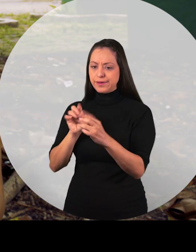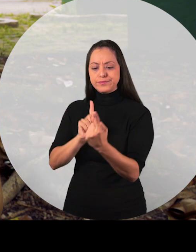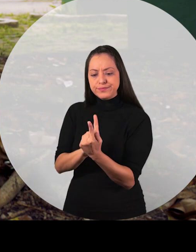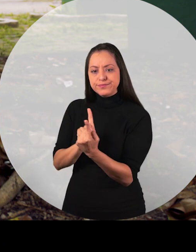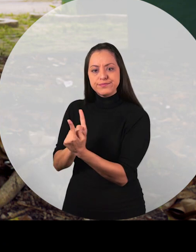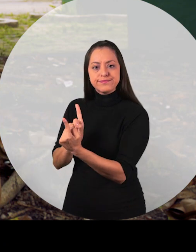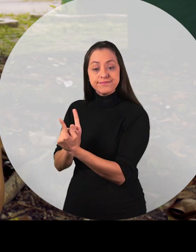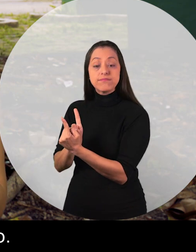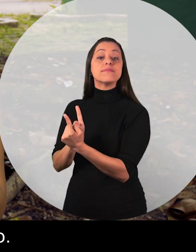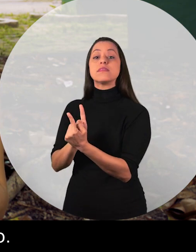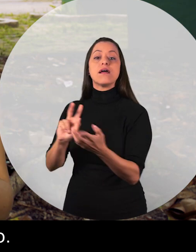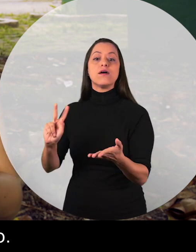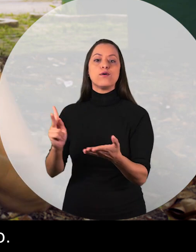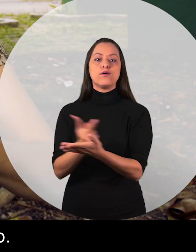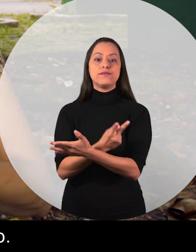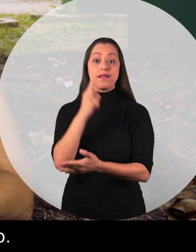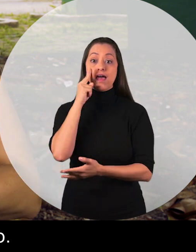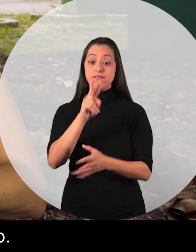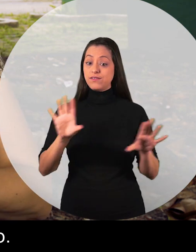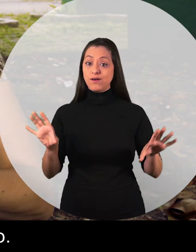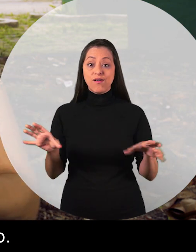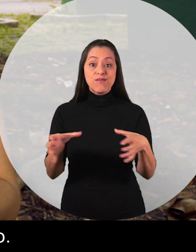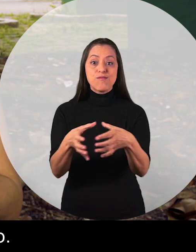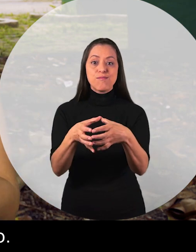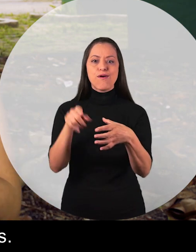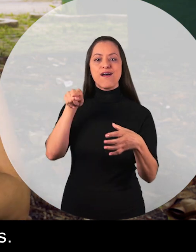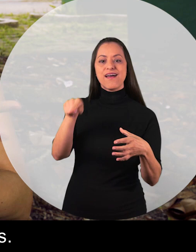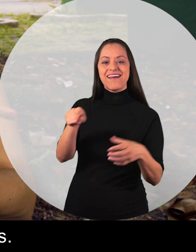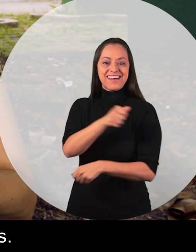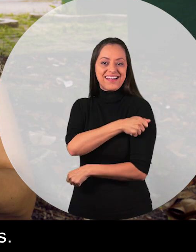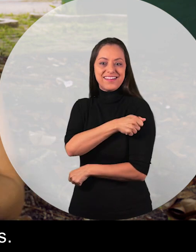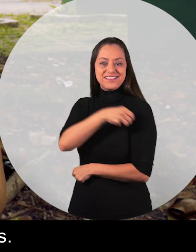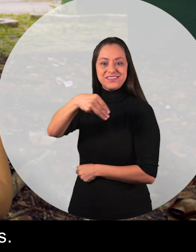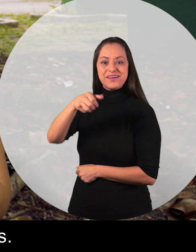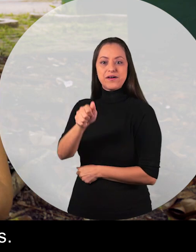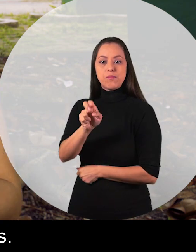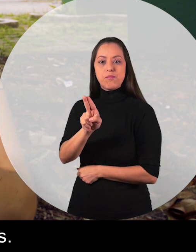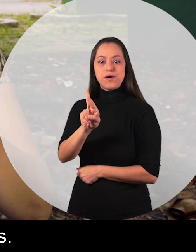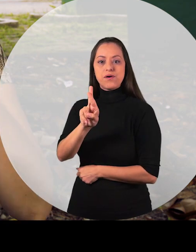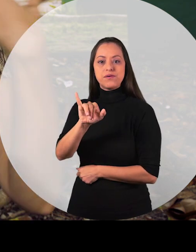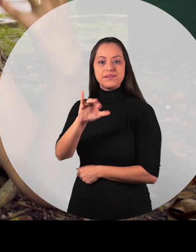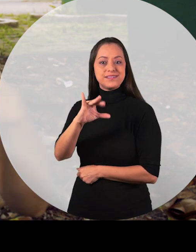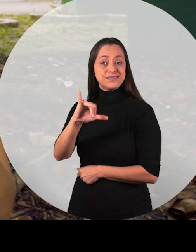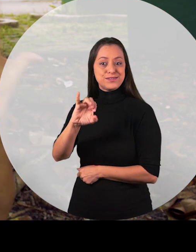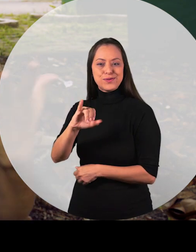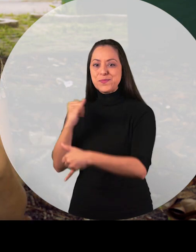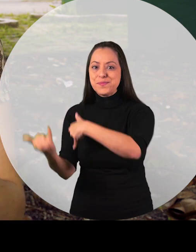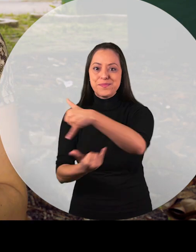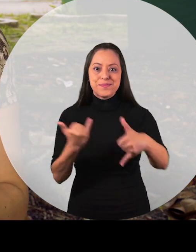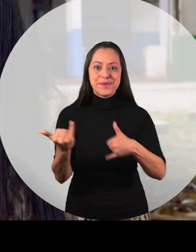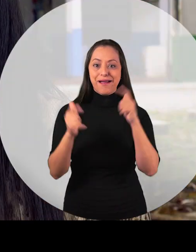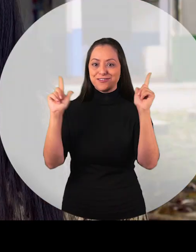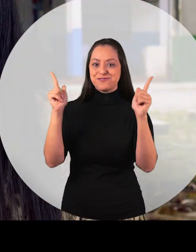individualmente. Então, de repente, ver esse coletivo, ver o Maurício no meio das crianças, ver o divertimento